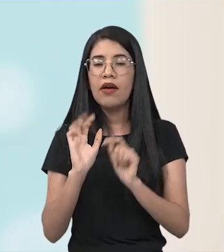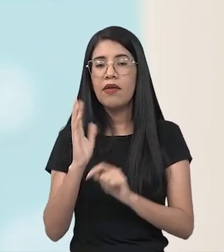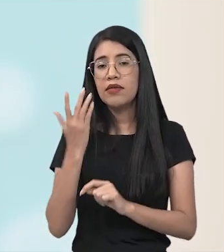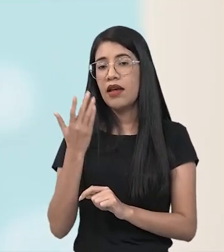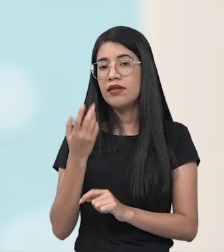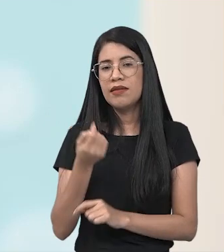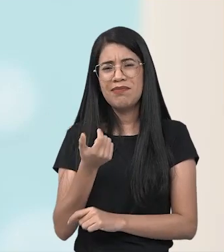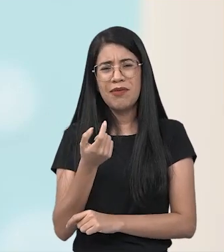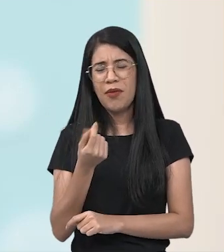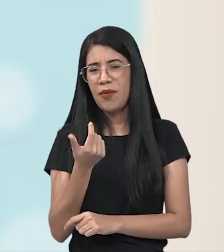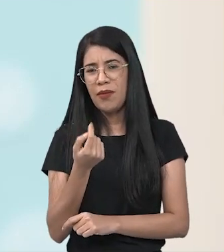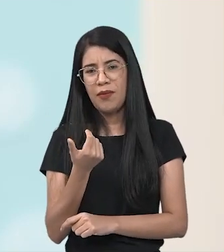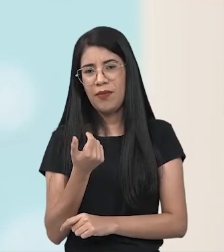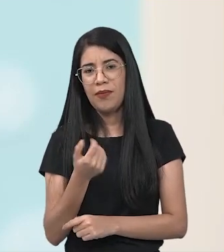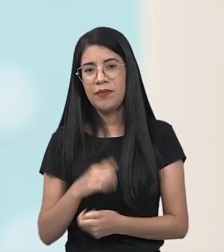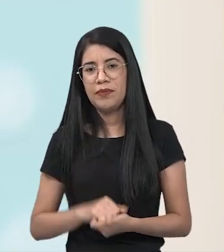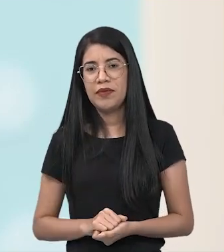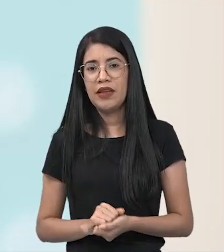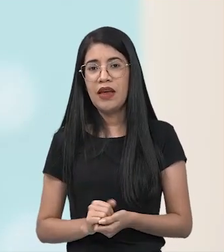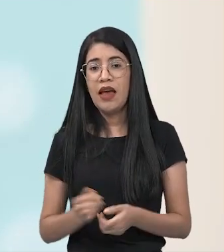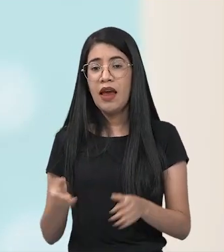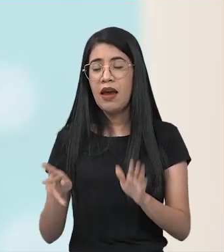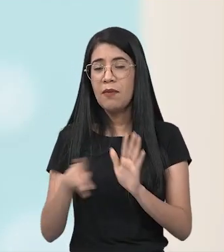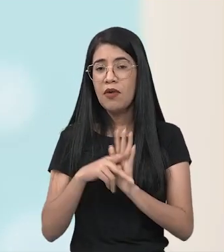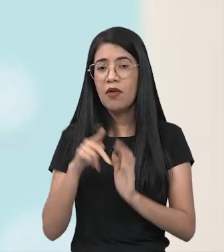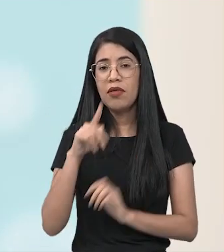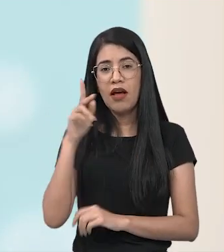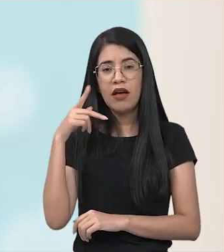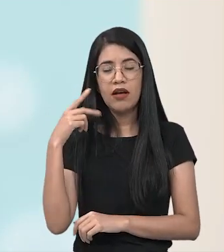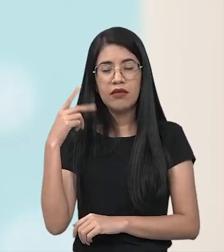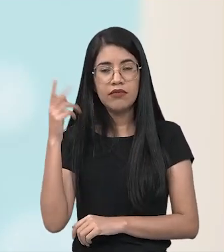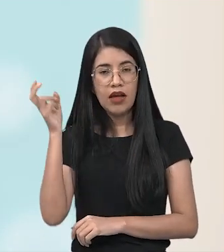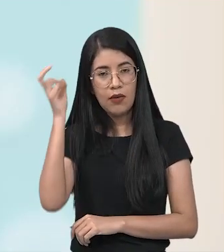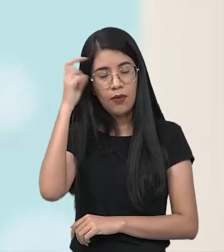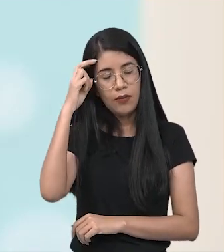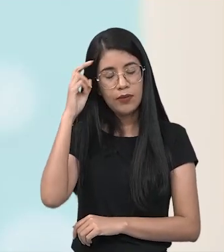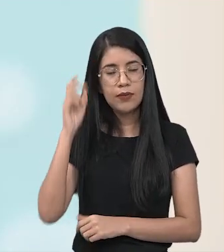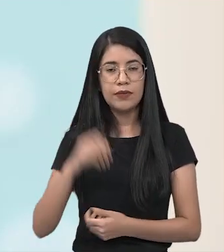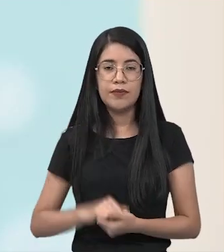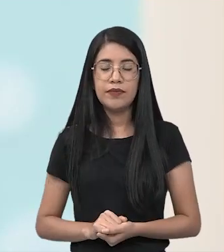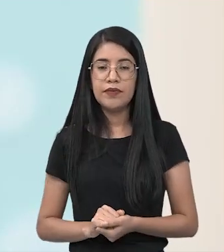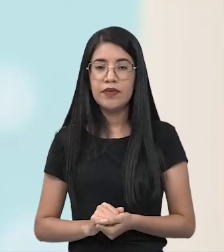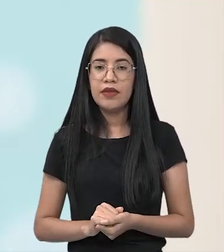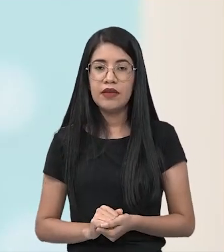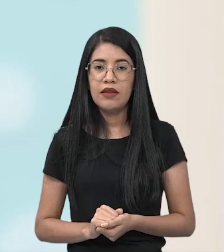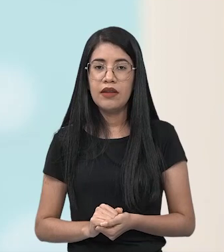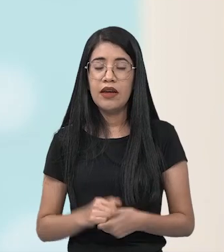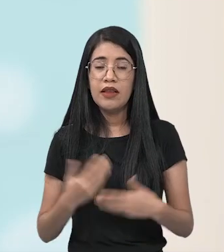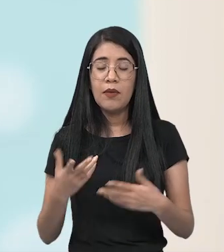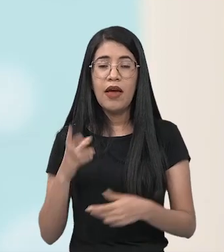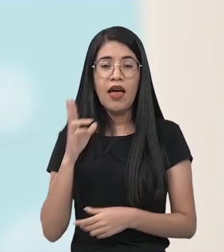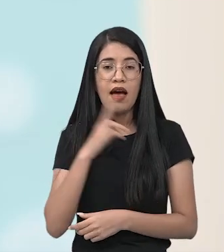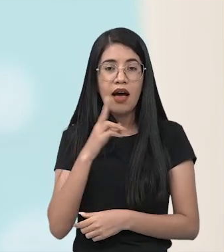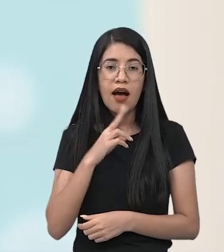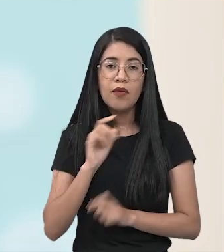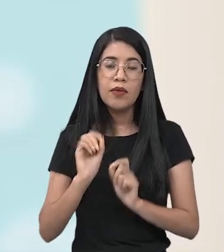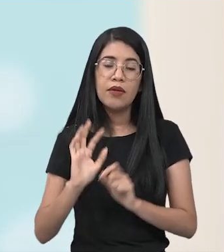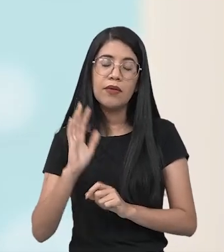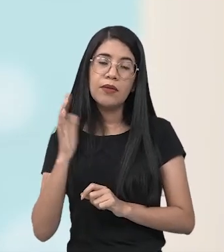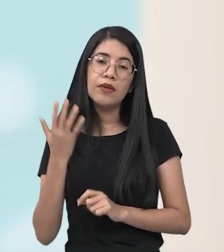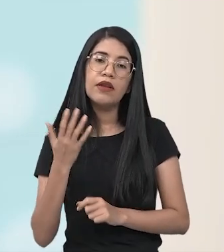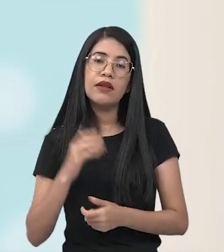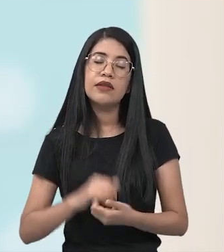poucas vezes, né, na cultura da família norte-americana. Então é tudo muito rápido e acaba que